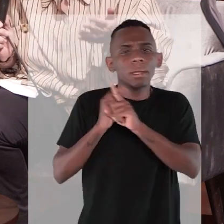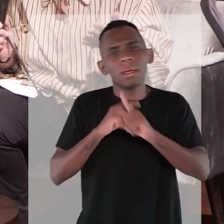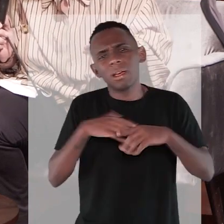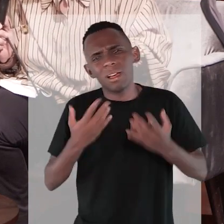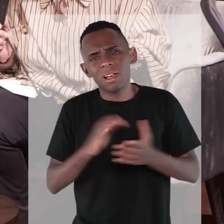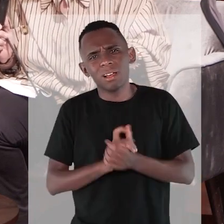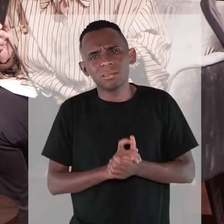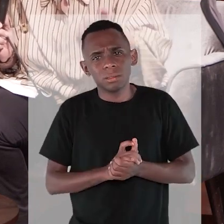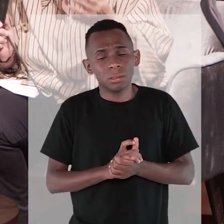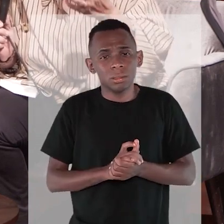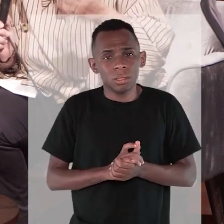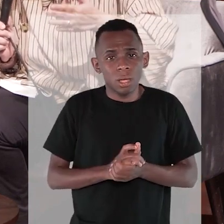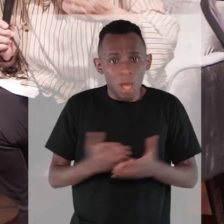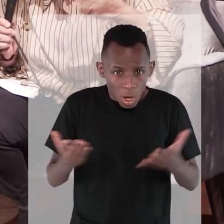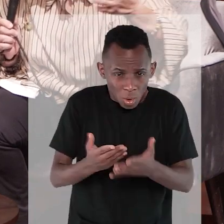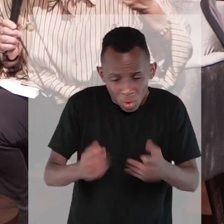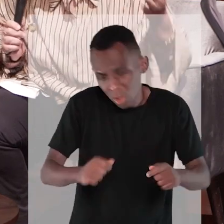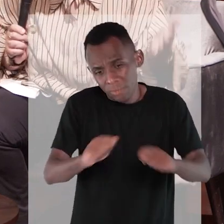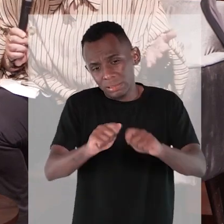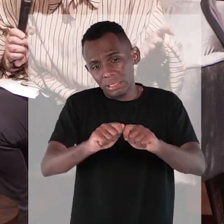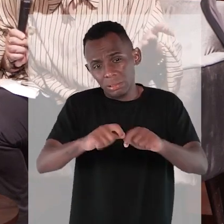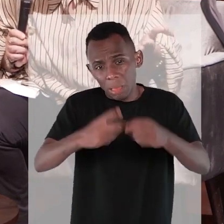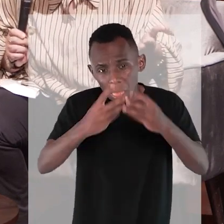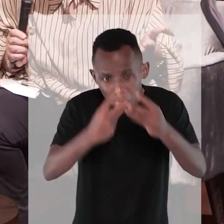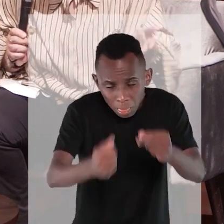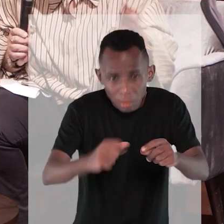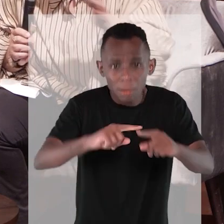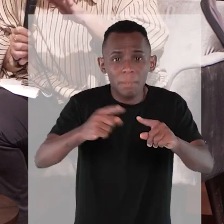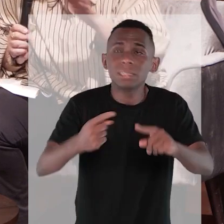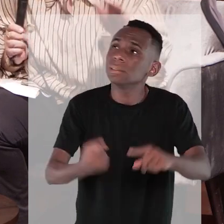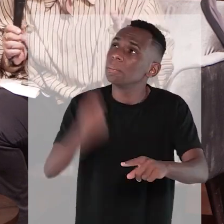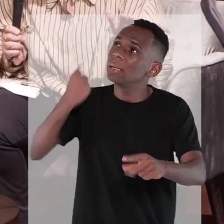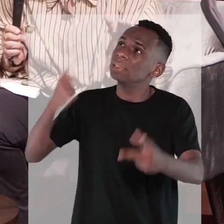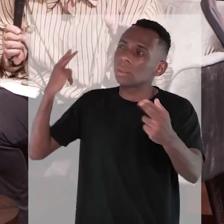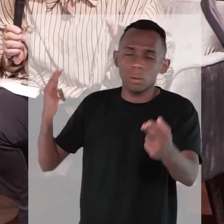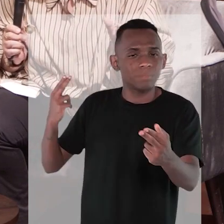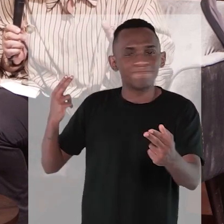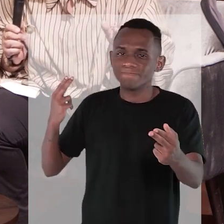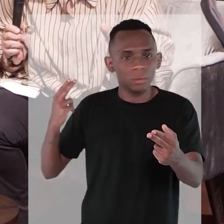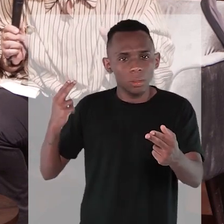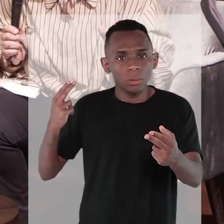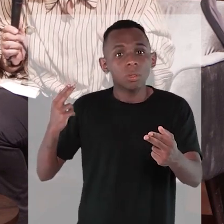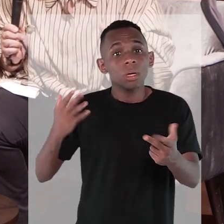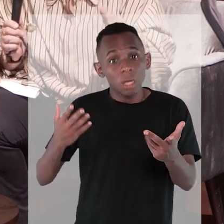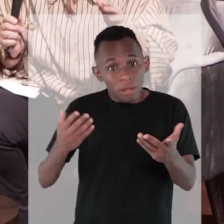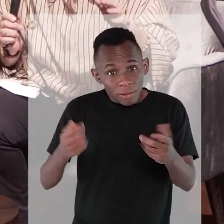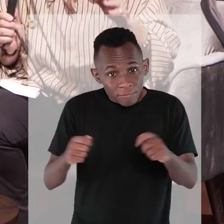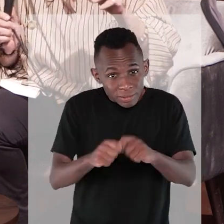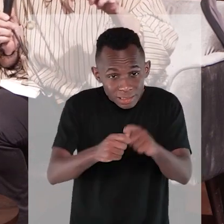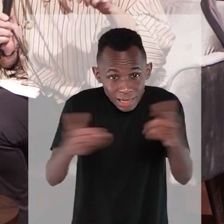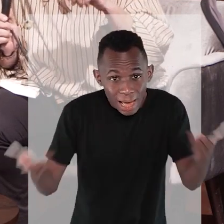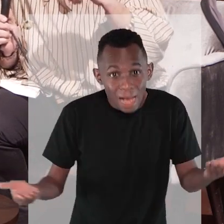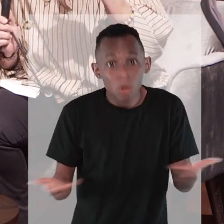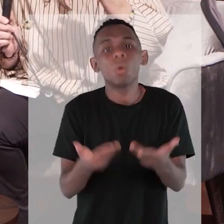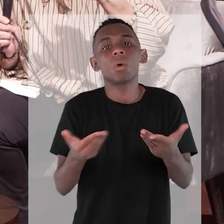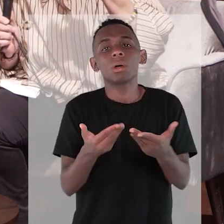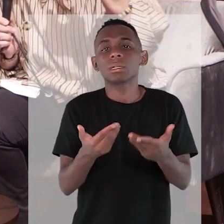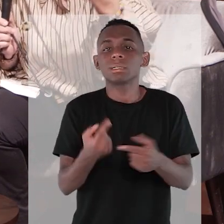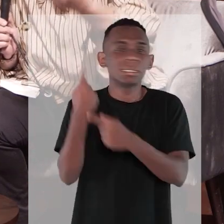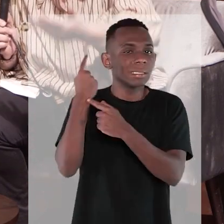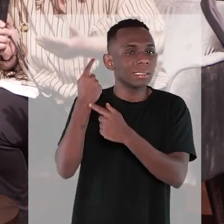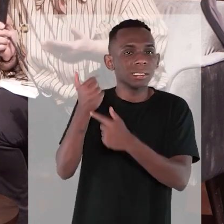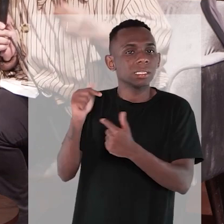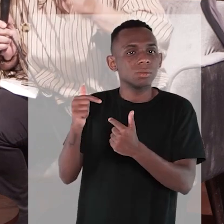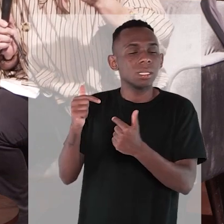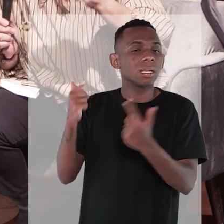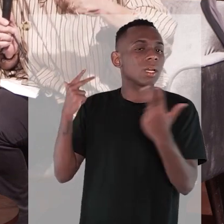história é revisionismo. Não, ele precisa reescrever a história do Brasil, isso não tem nada de revisionismo, né? O que está